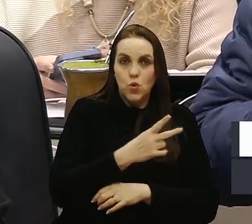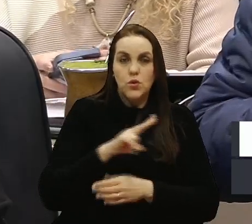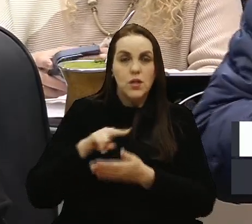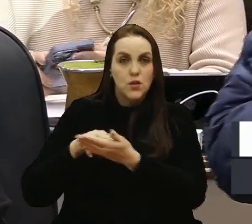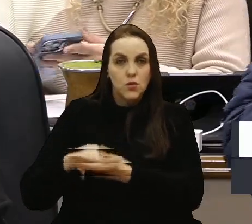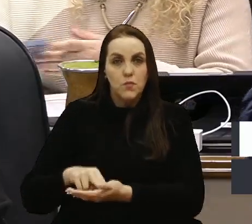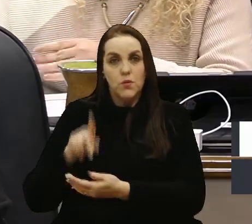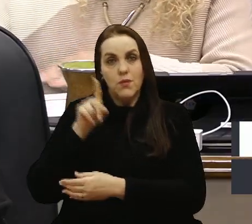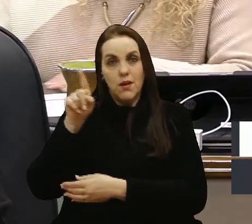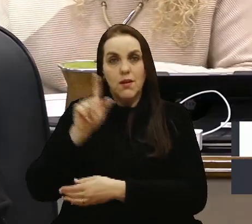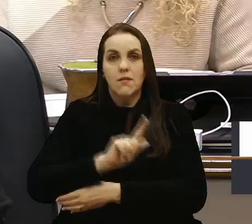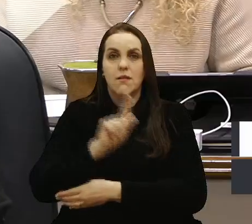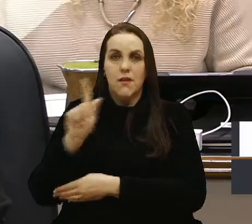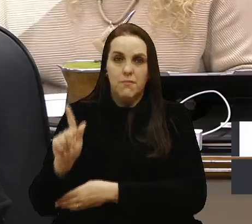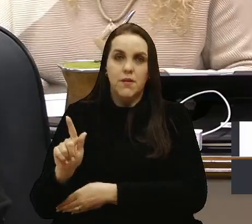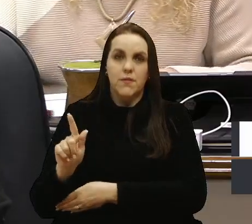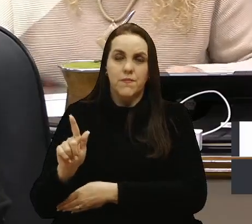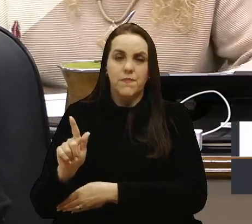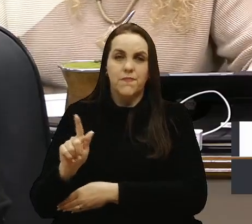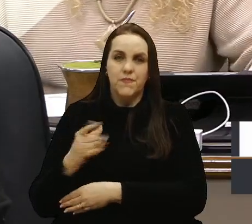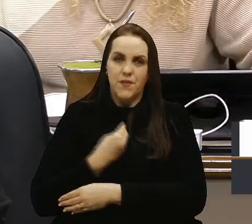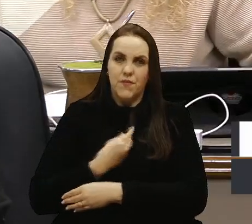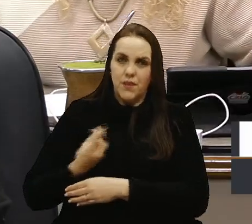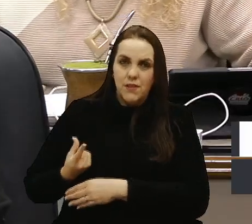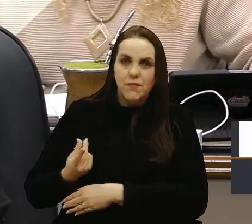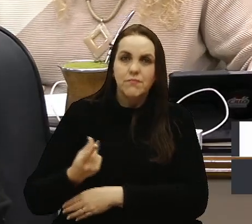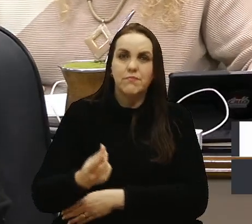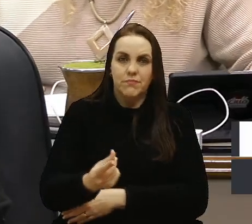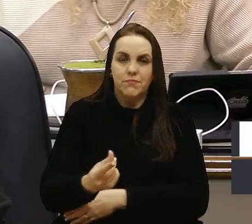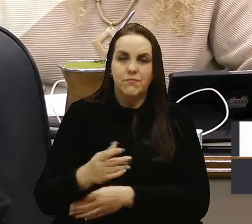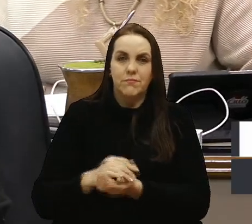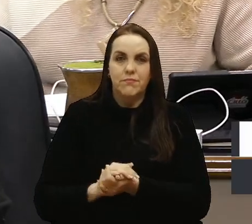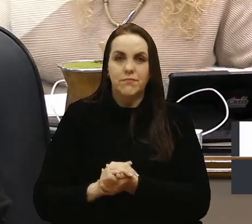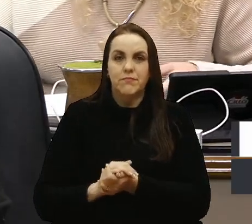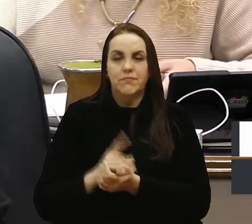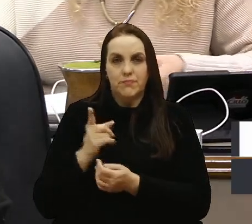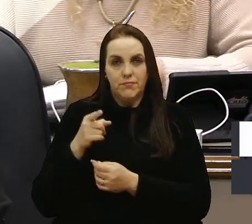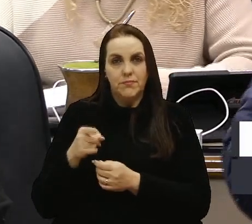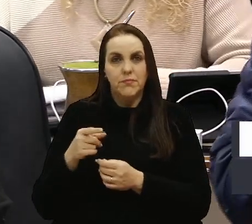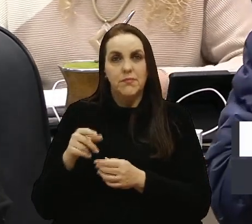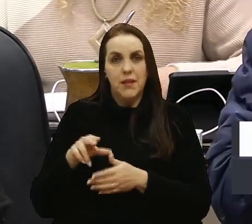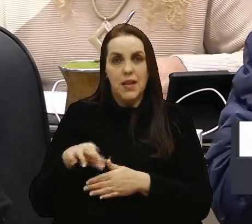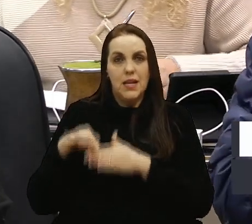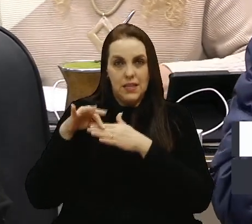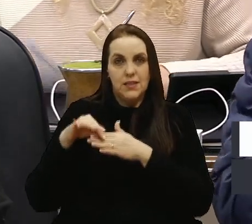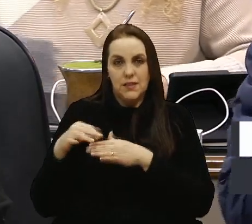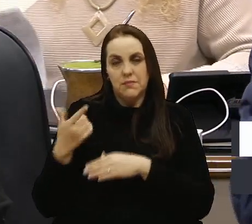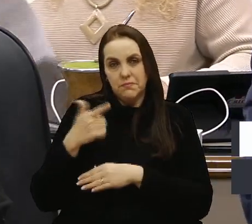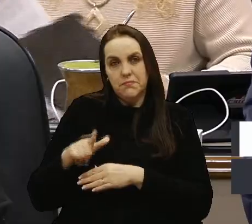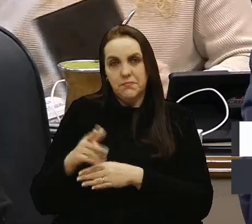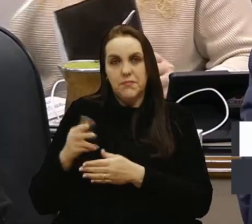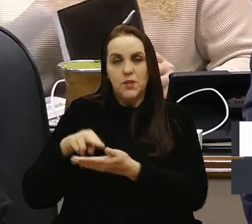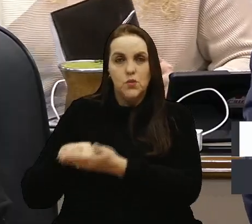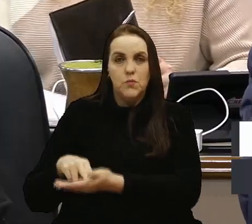Gramado, né, então, vida longa ao batalhão, aí, ao Coronel Fernandes, né, ao Tenente Coronel Giovanni Gomes, que sai